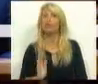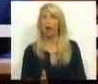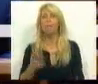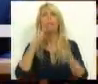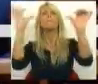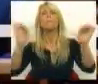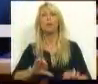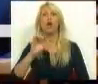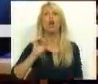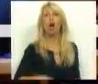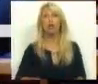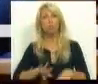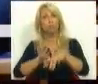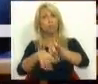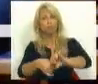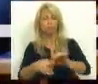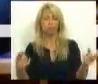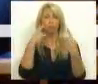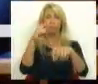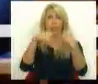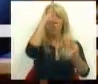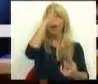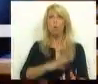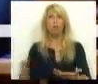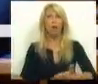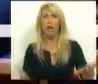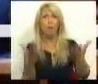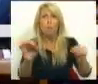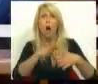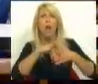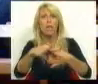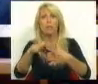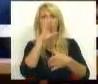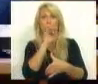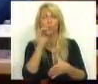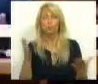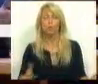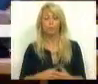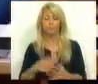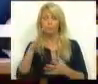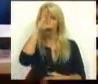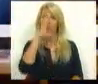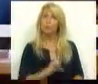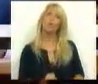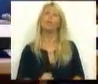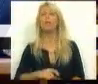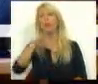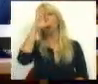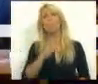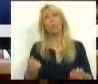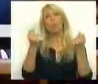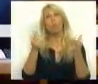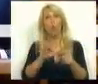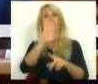é a degradação pública de um Governo sem rumo e sem liderança. É um Governo de tão poucos Ministros e de tantos